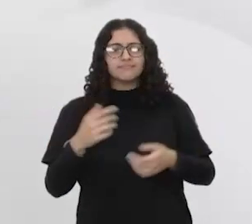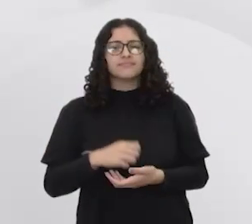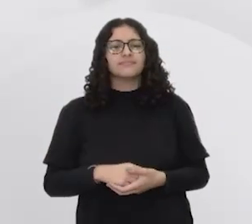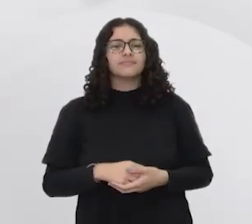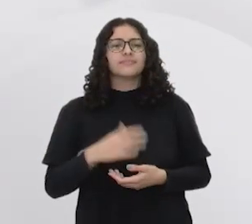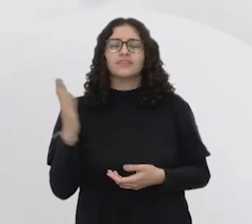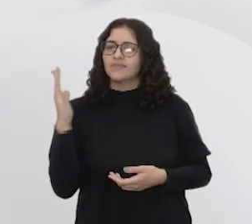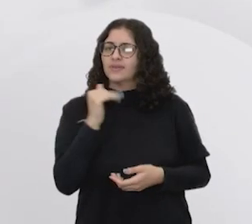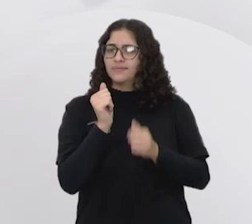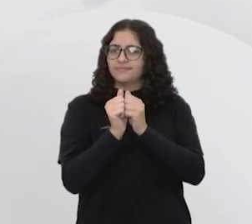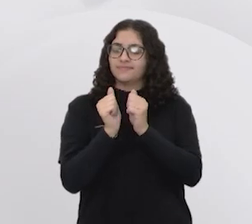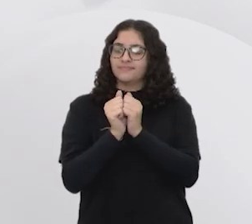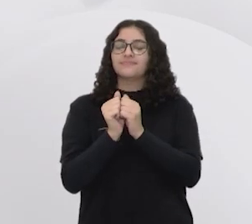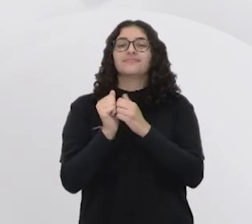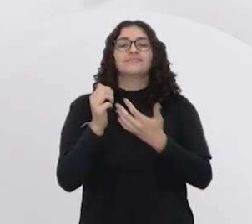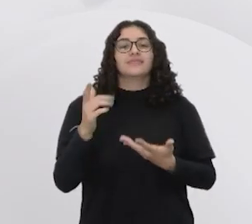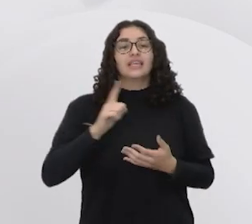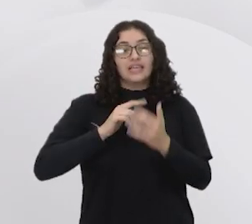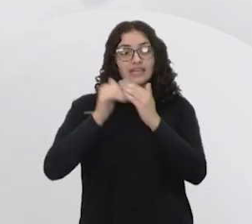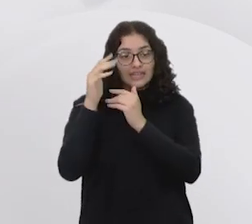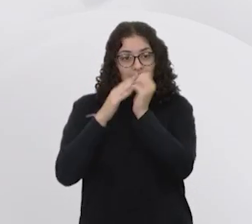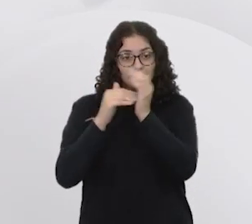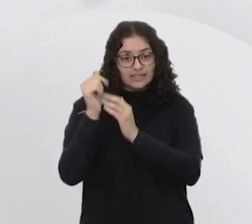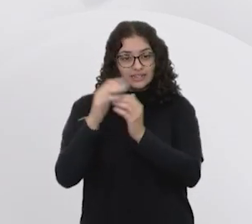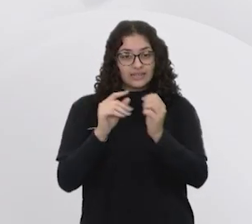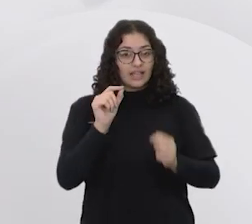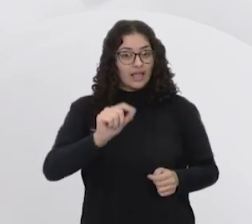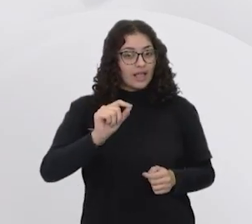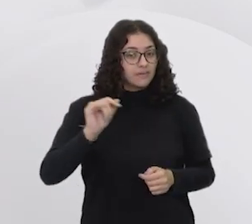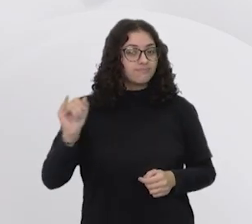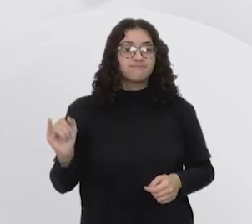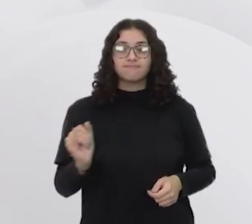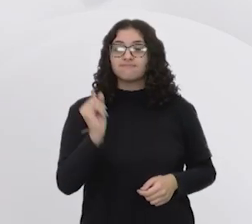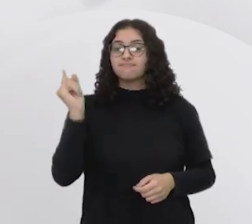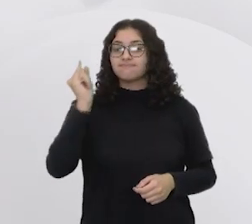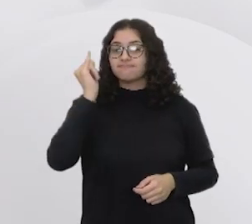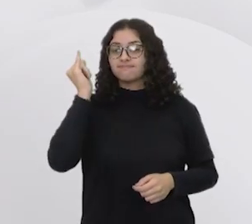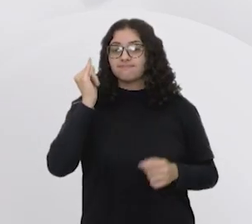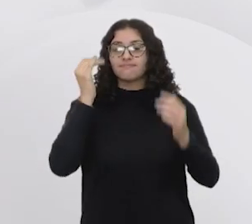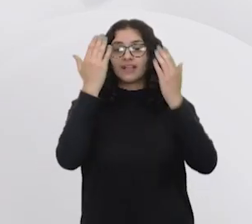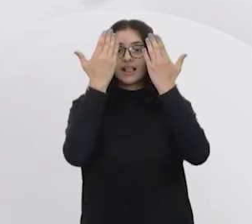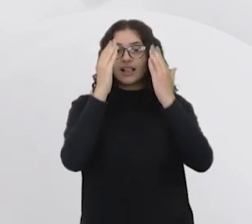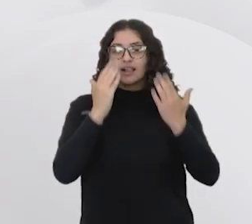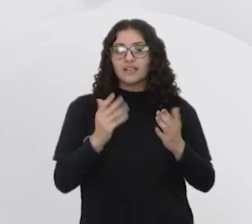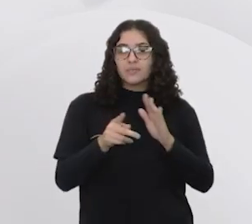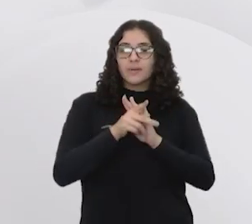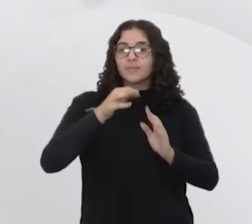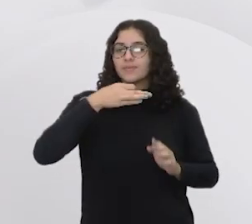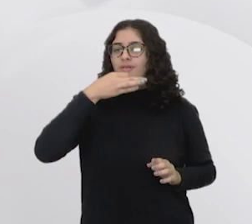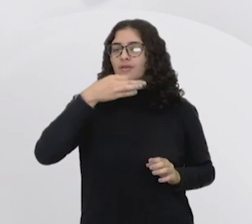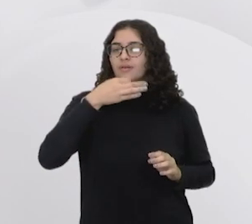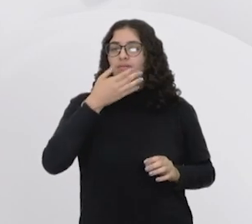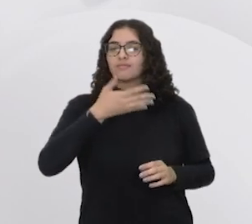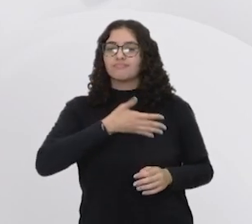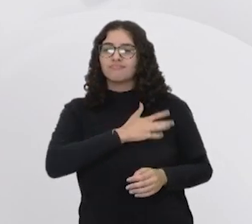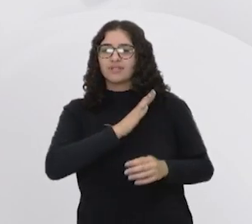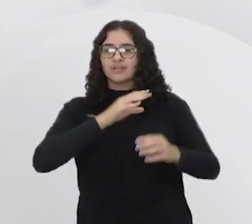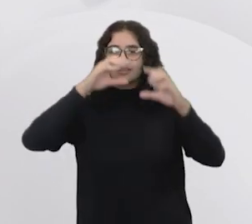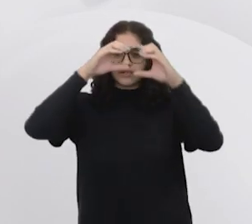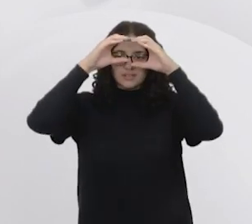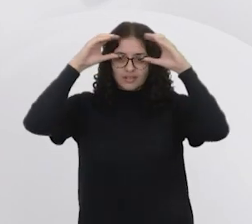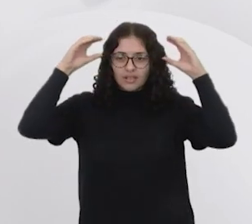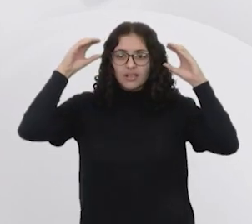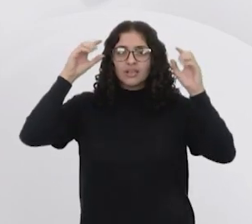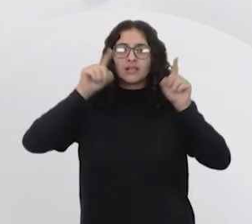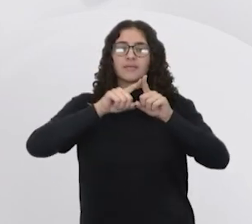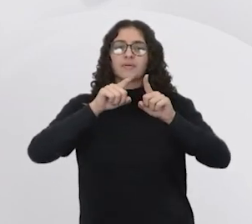nós temos como habilidade fundamental aqui a análise crítica de preconceitos, estereótipos e